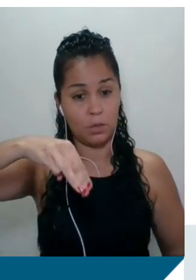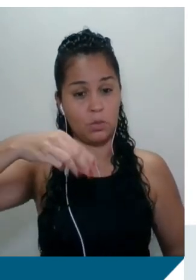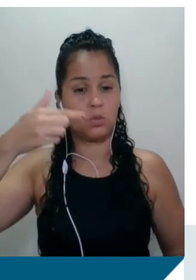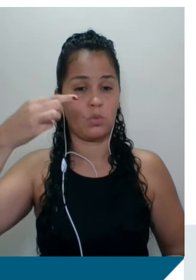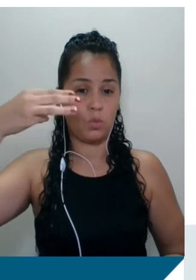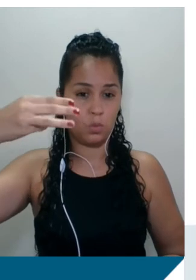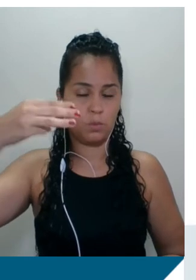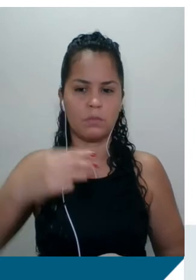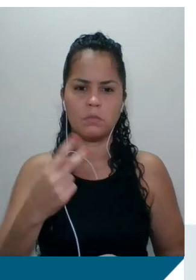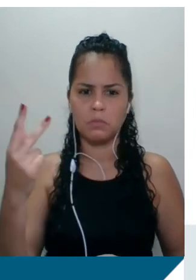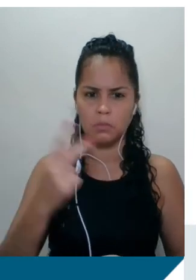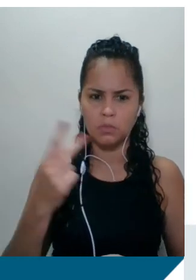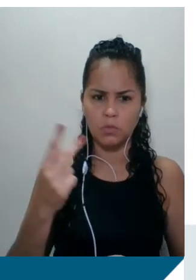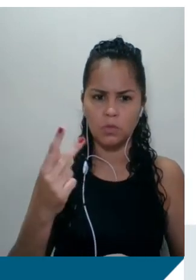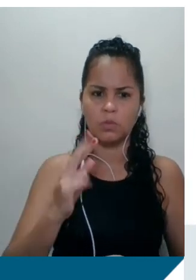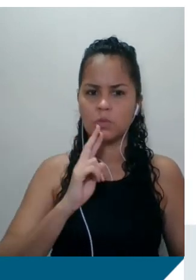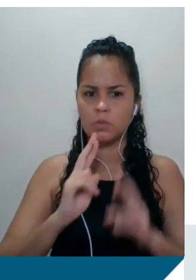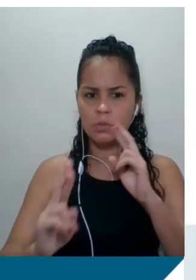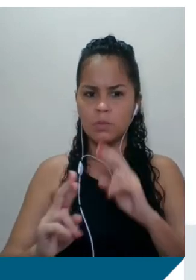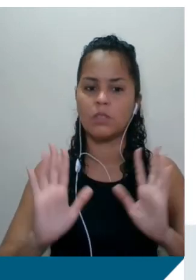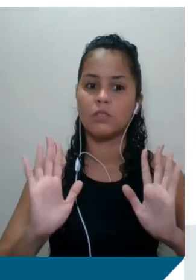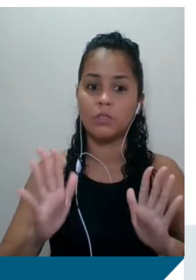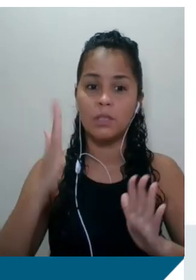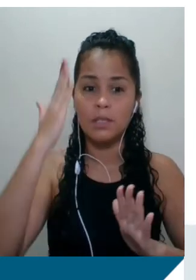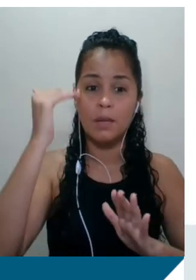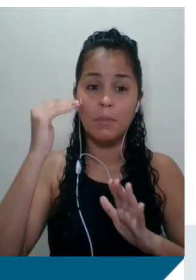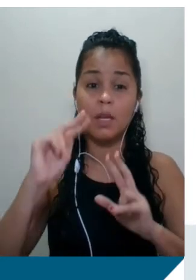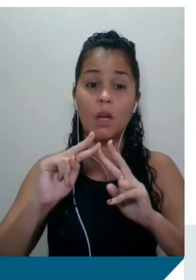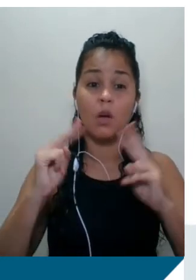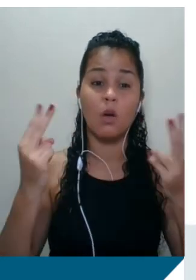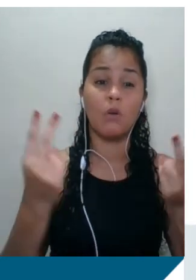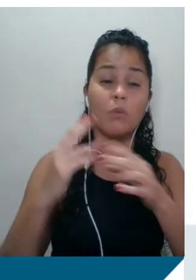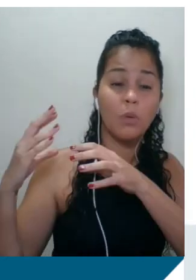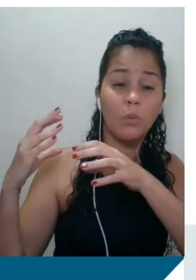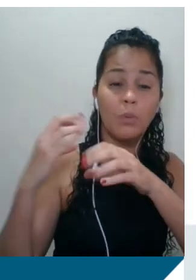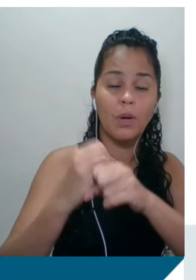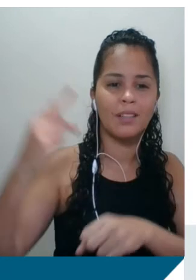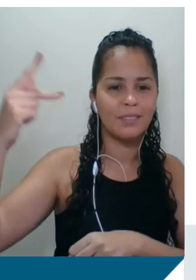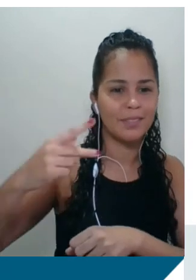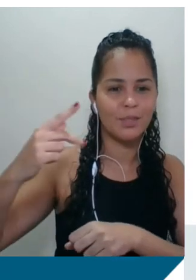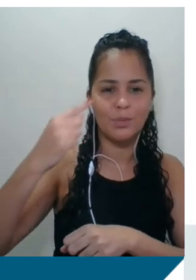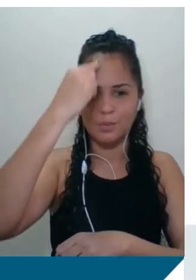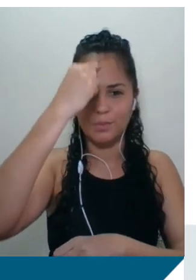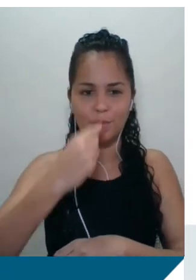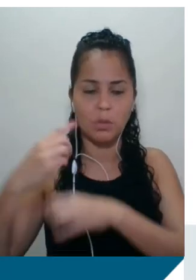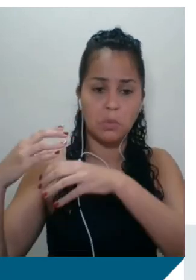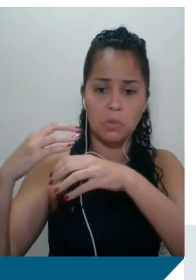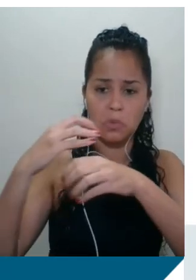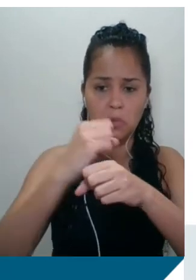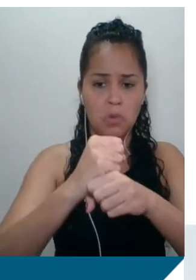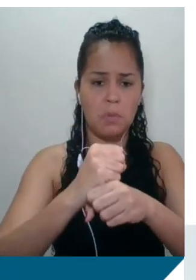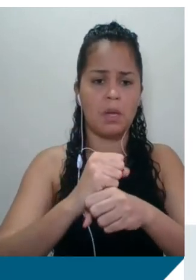é 324 metros cúbicos. Tendo esses dois valores, nós já podemos calcular o volume